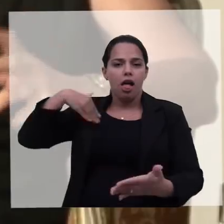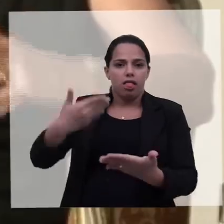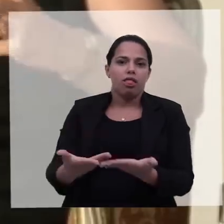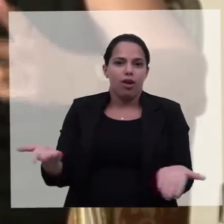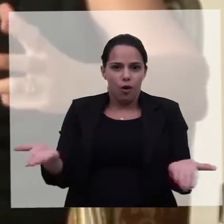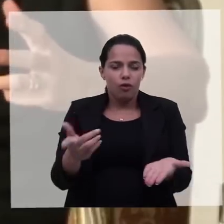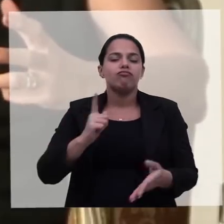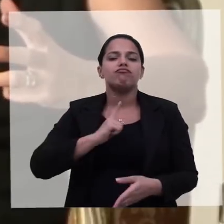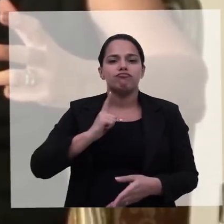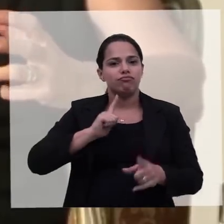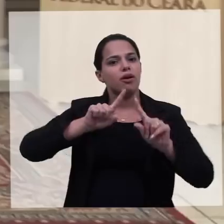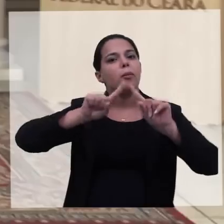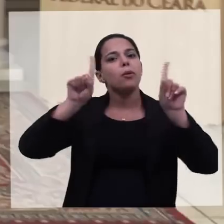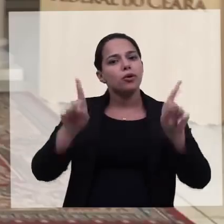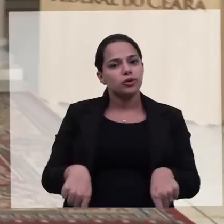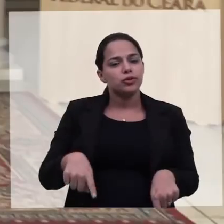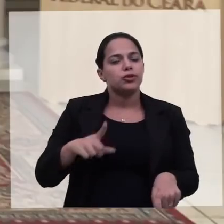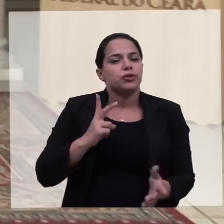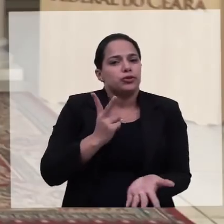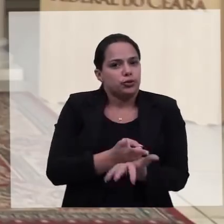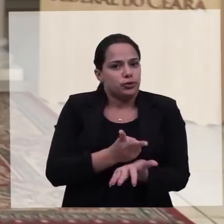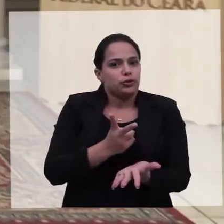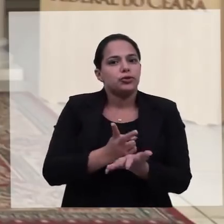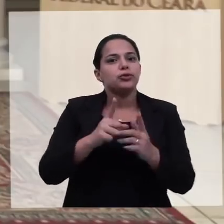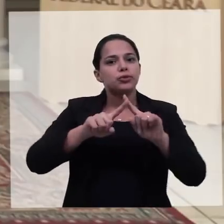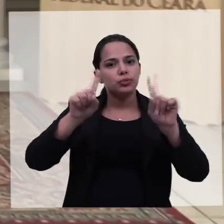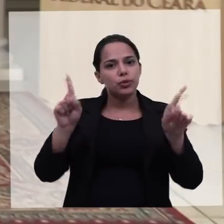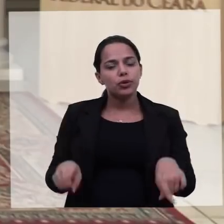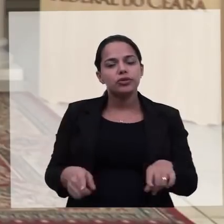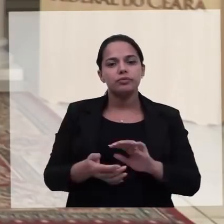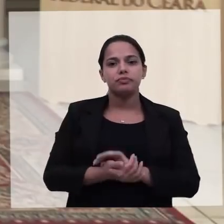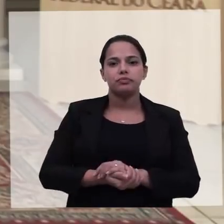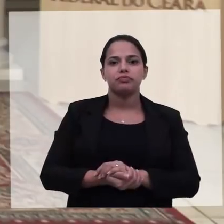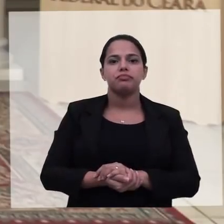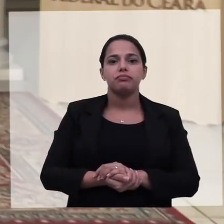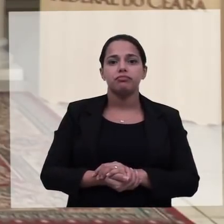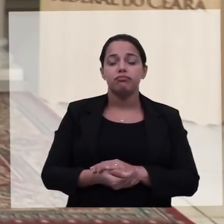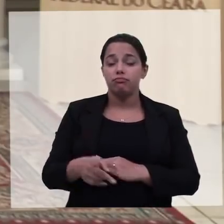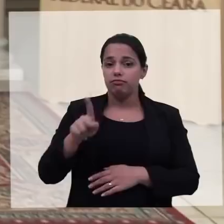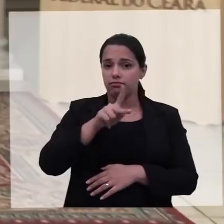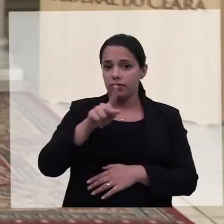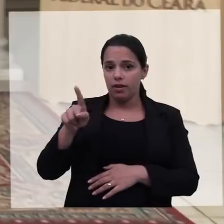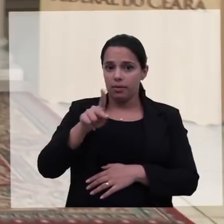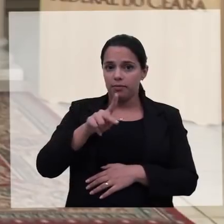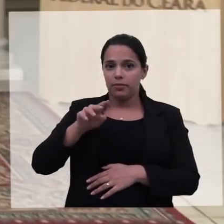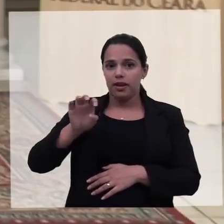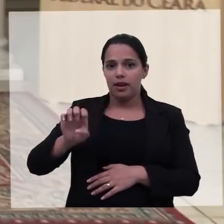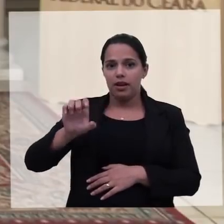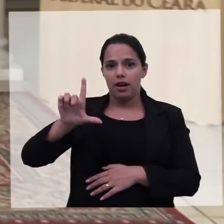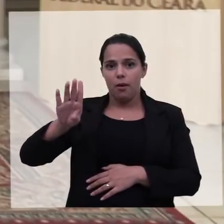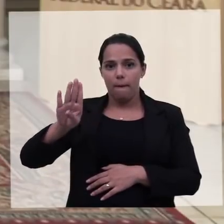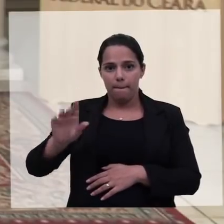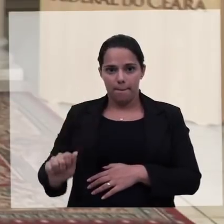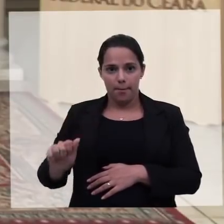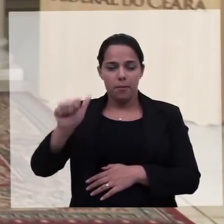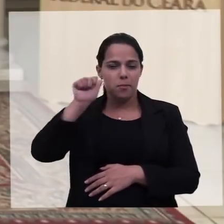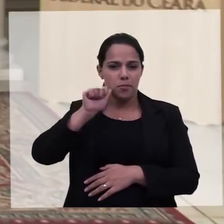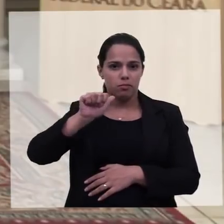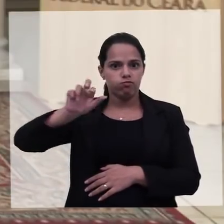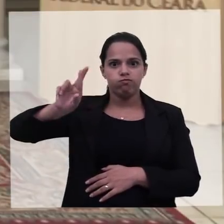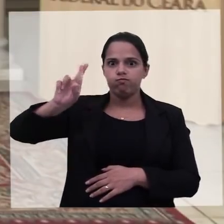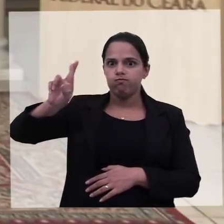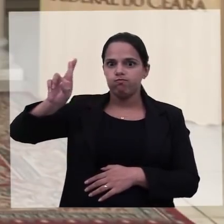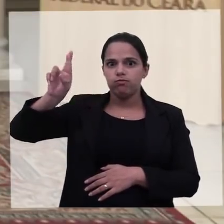parte, assim, ainda hoje tem um projeto. Era isso que eu perguntei, tá? Tem até hoje. Tem. Então a coisa, a professora Elba, vamos